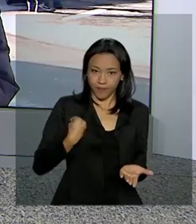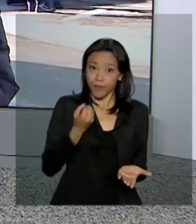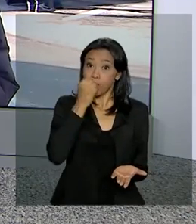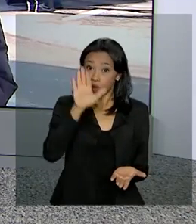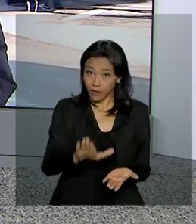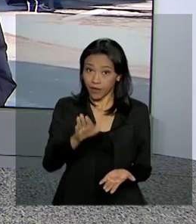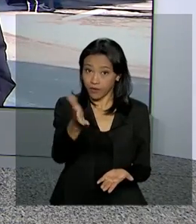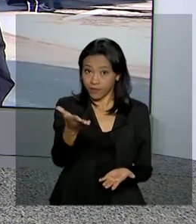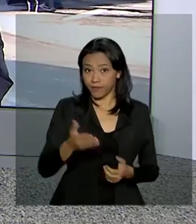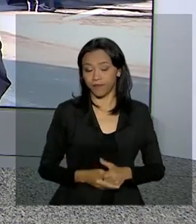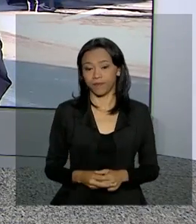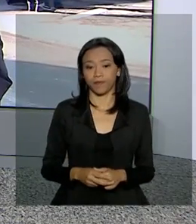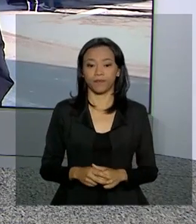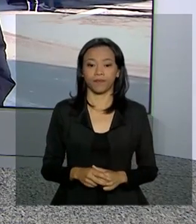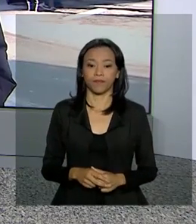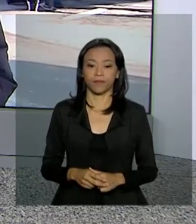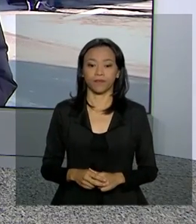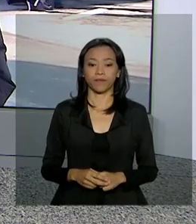Daniele.